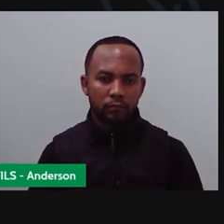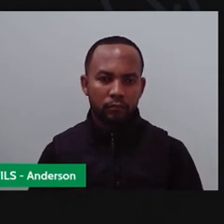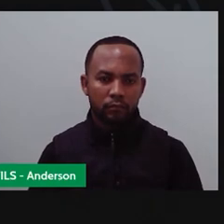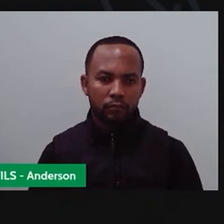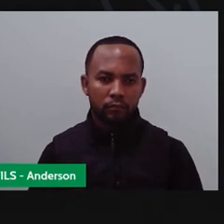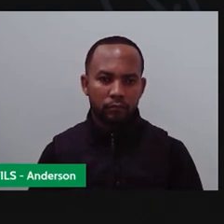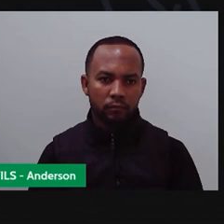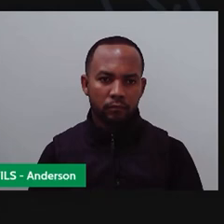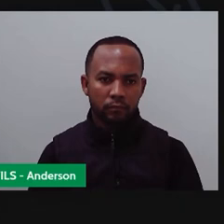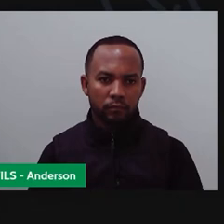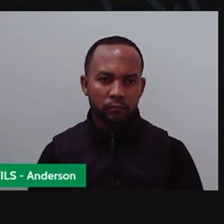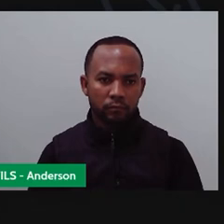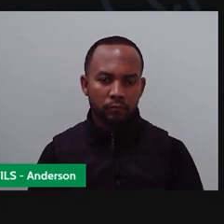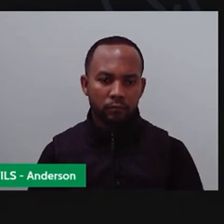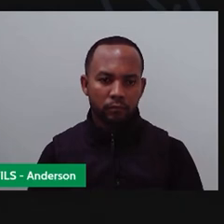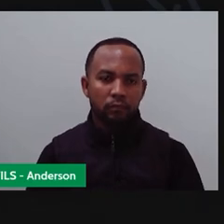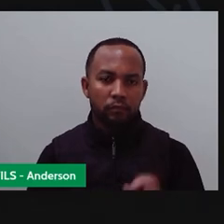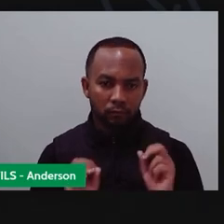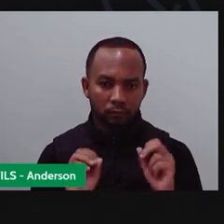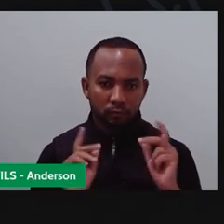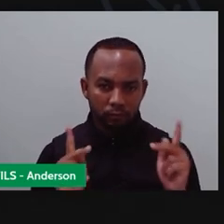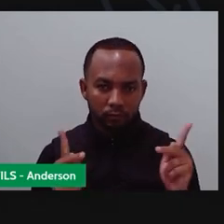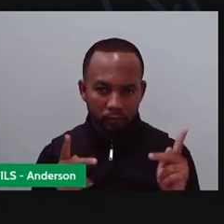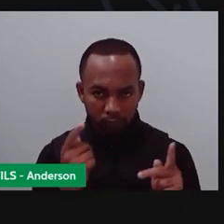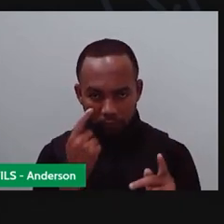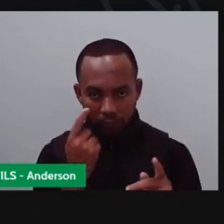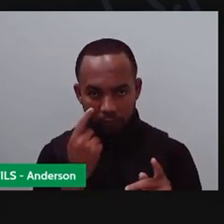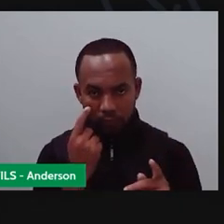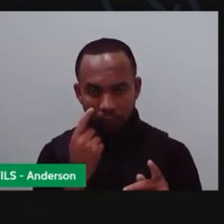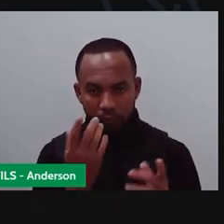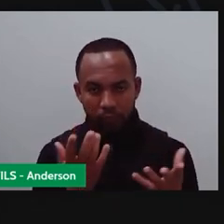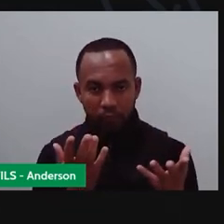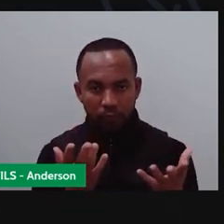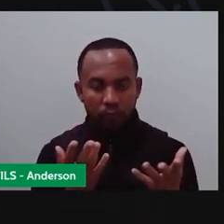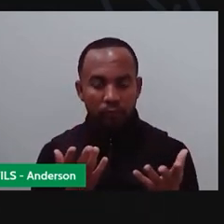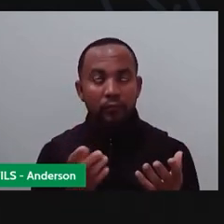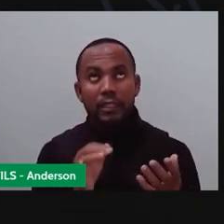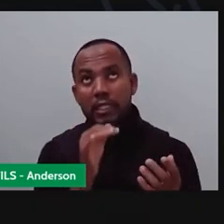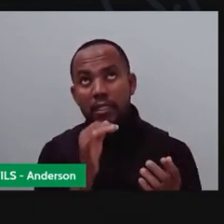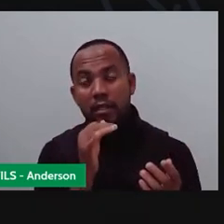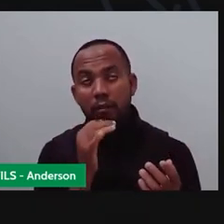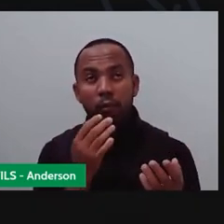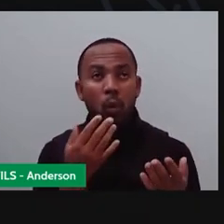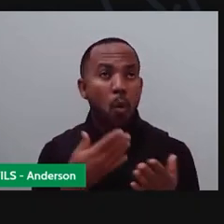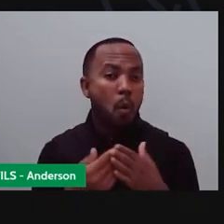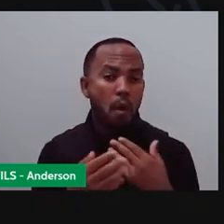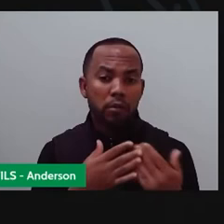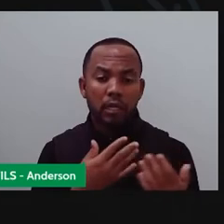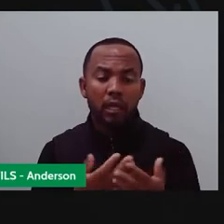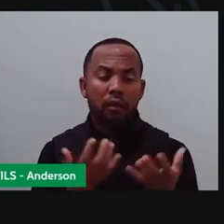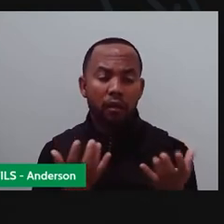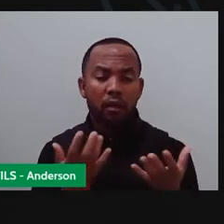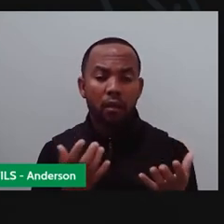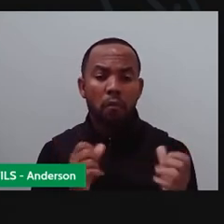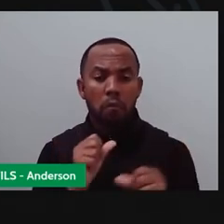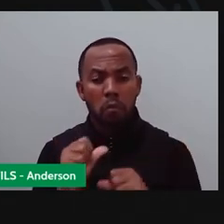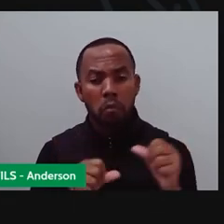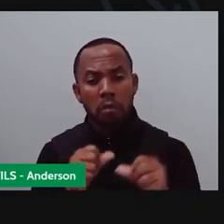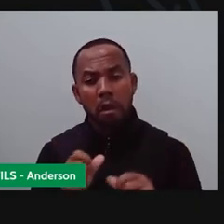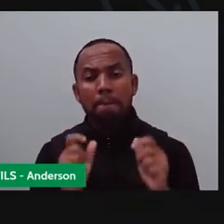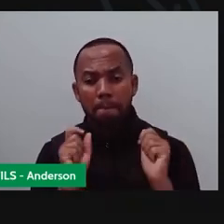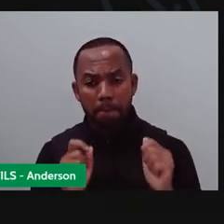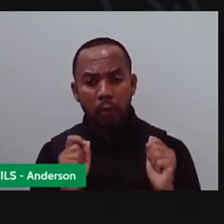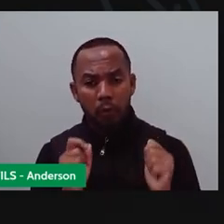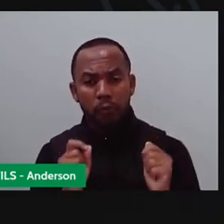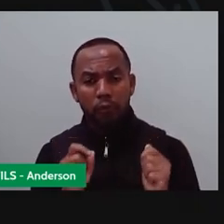Três. Pronto. Vamos imaginar aqui. Eu quero mudar a quantidade de qualquer uma dessas aqui. Eu corto os quadrinhos